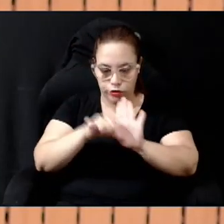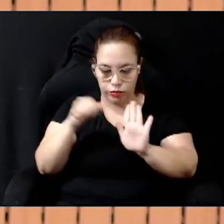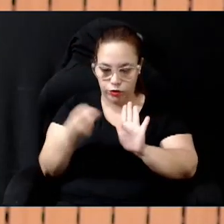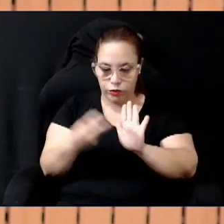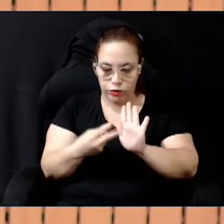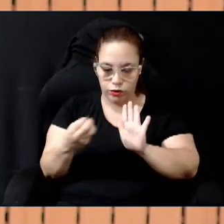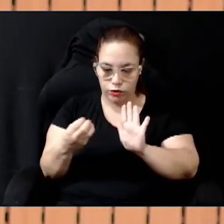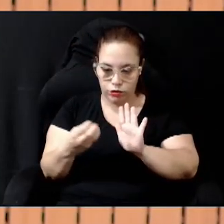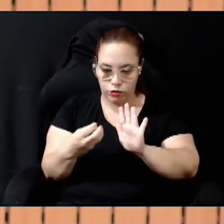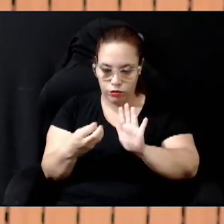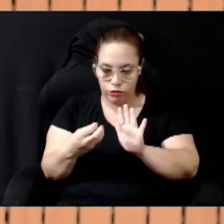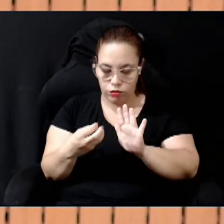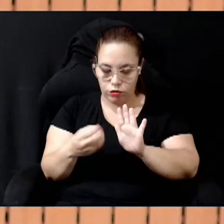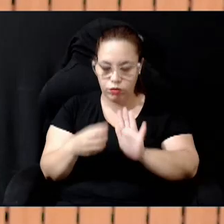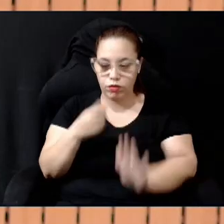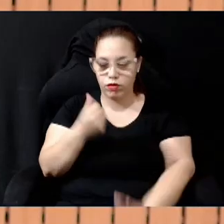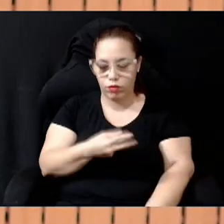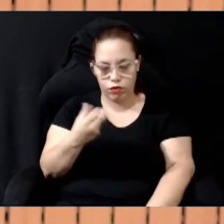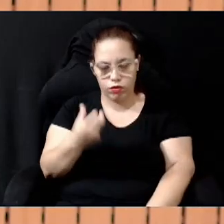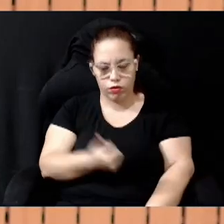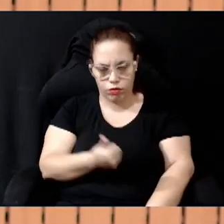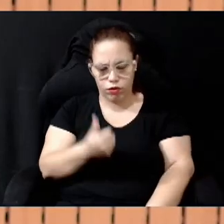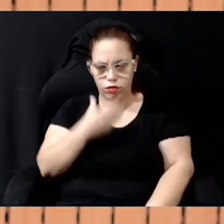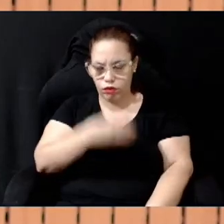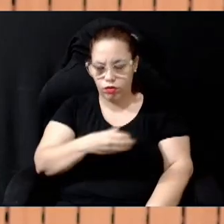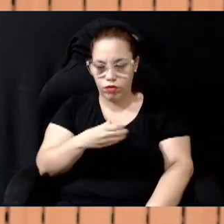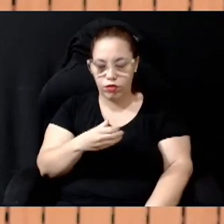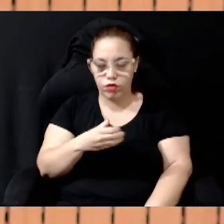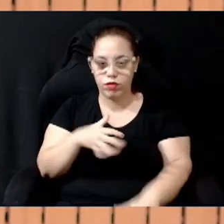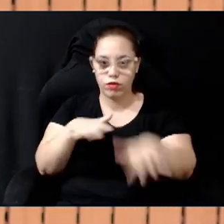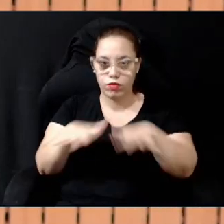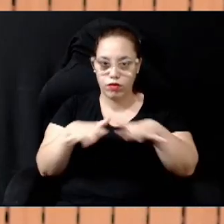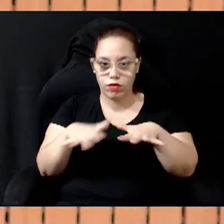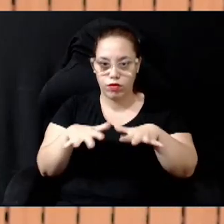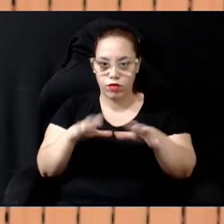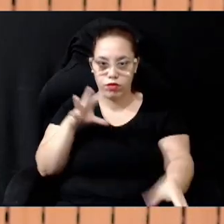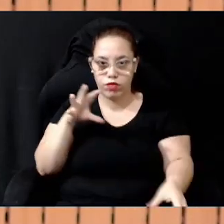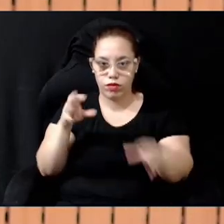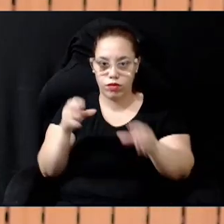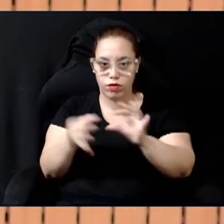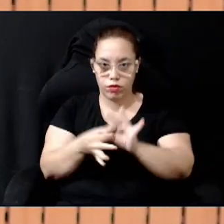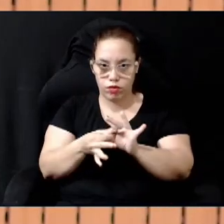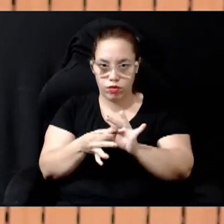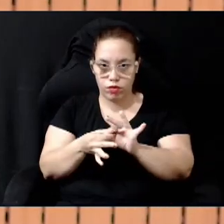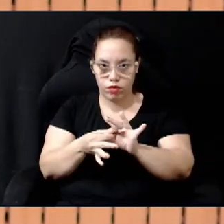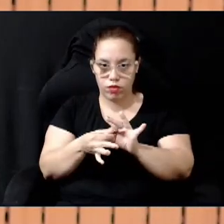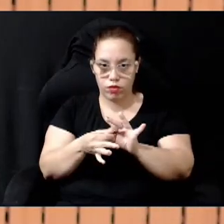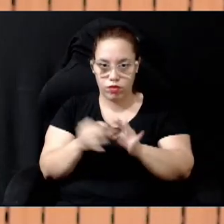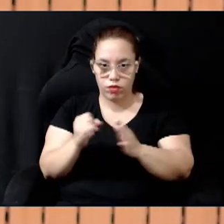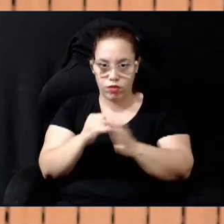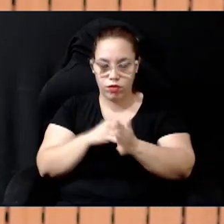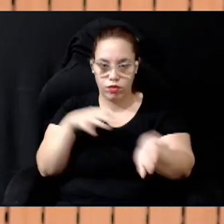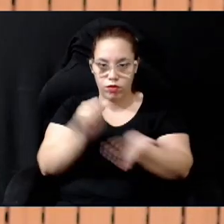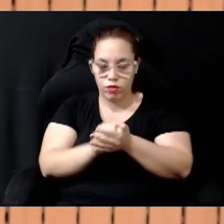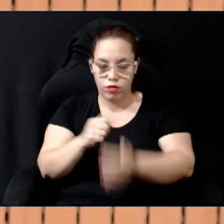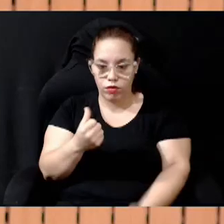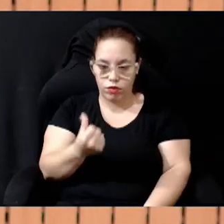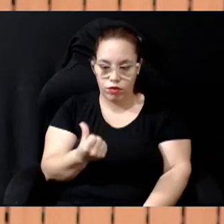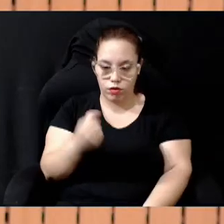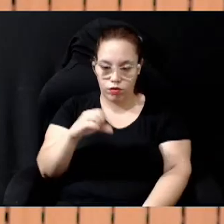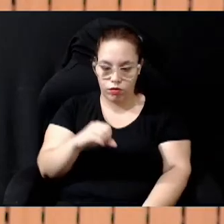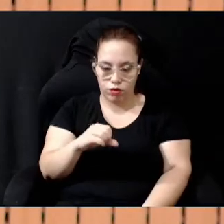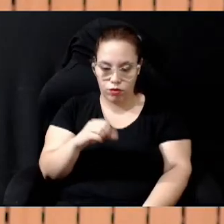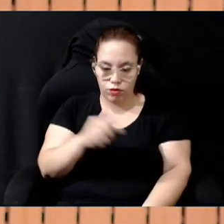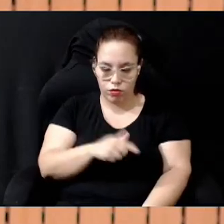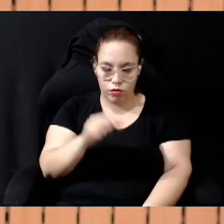de dezembro de 2007, em decorrência da unificação das áreas das matrículas 261 e 679, com área